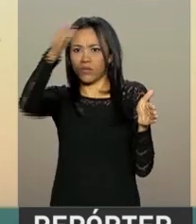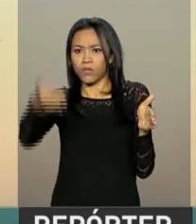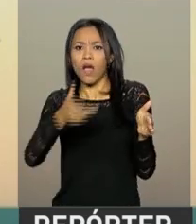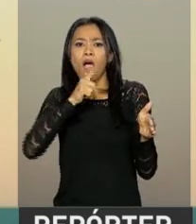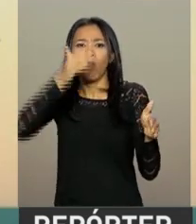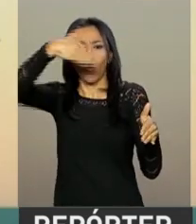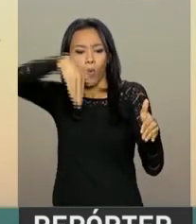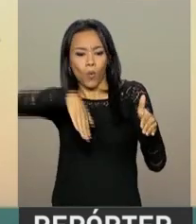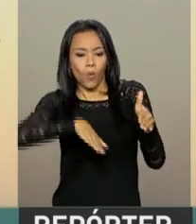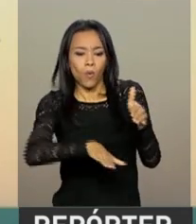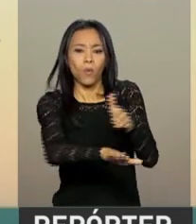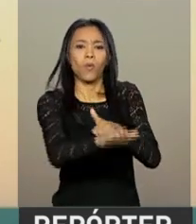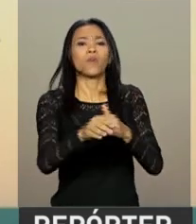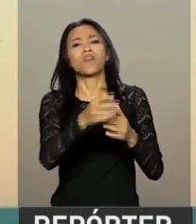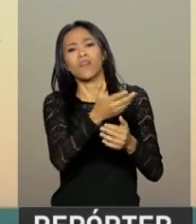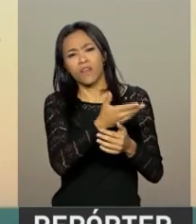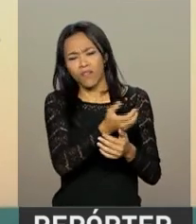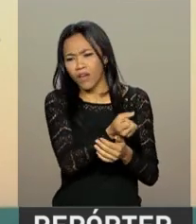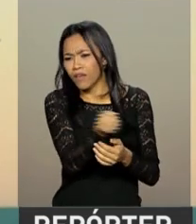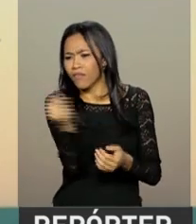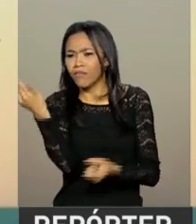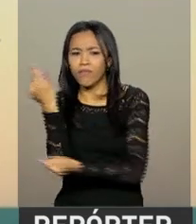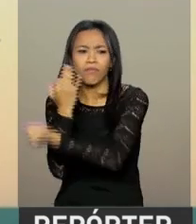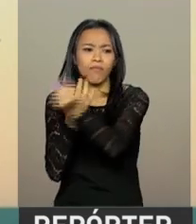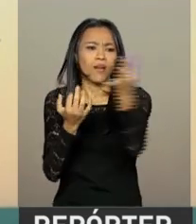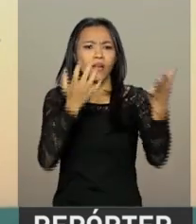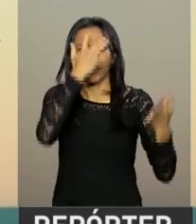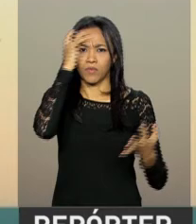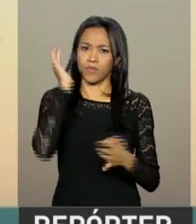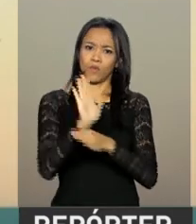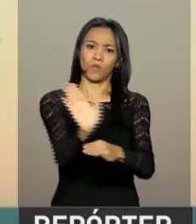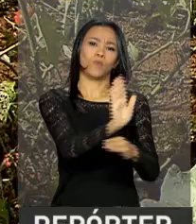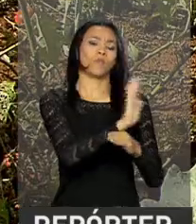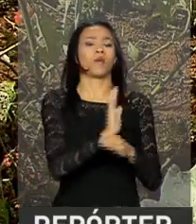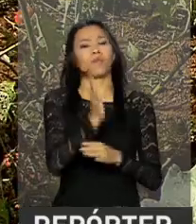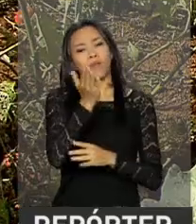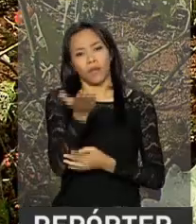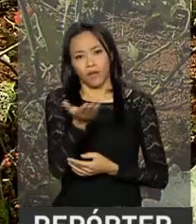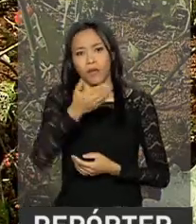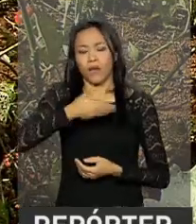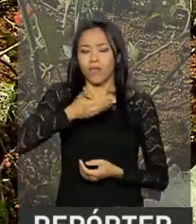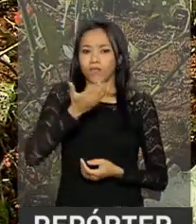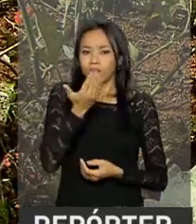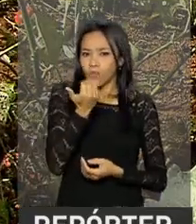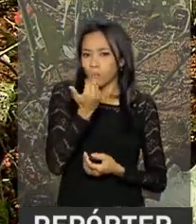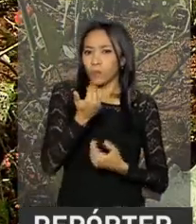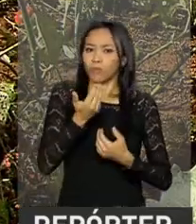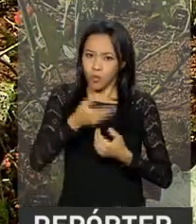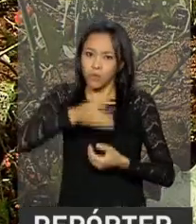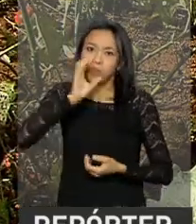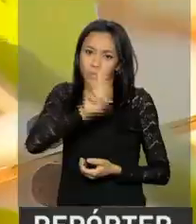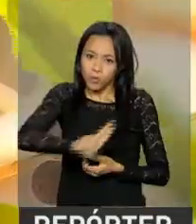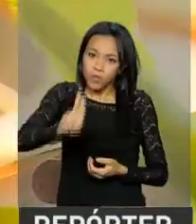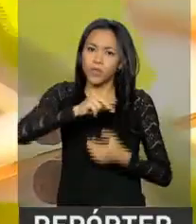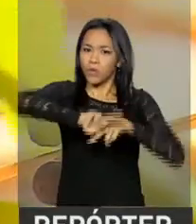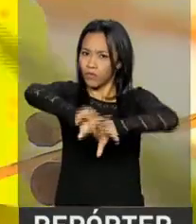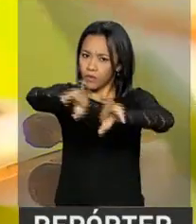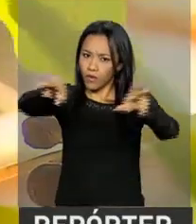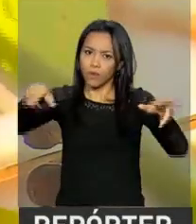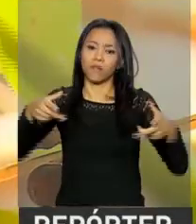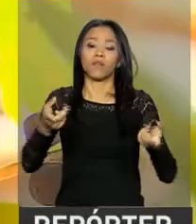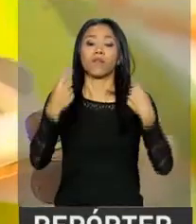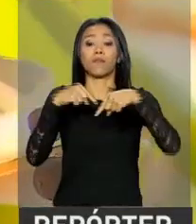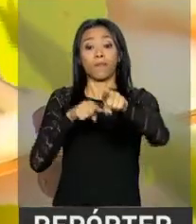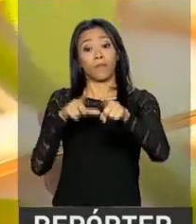659 mil pessoas com água para consumo e para alimentos ao todo o plano safra plurianual tem dez